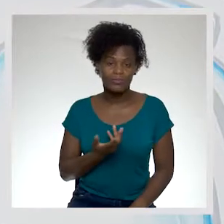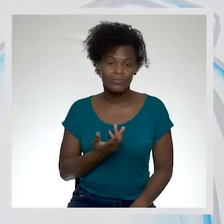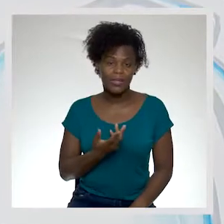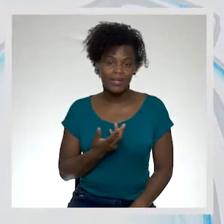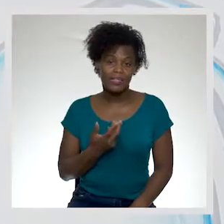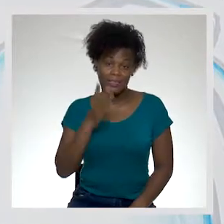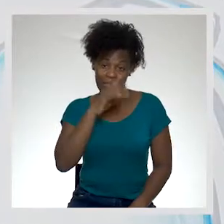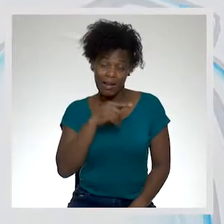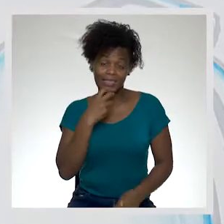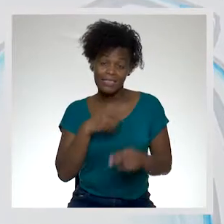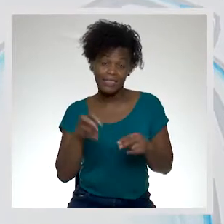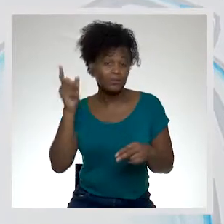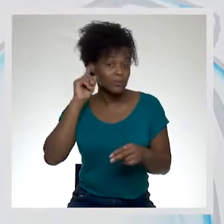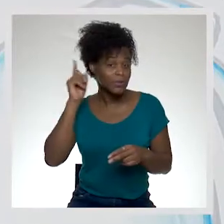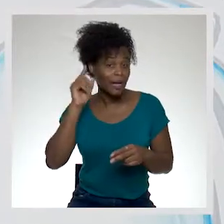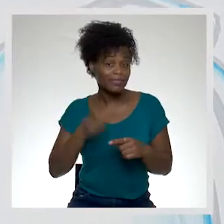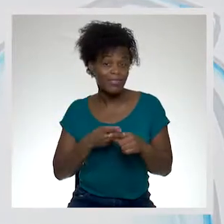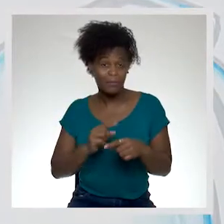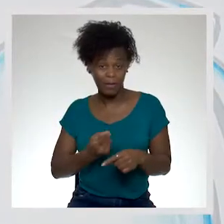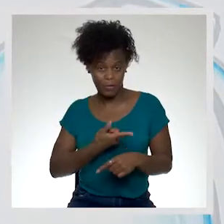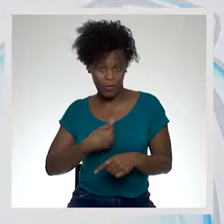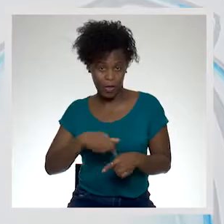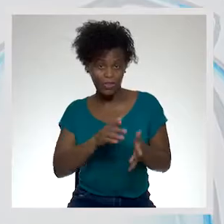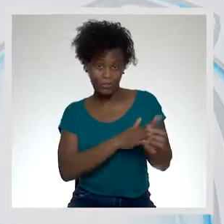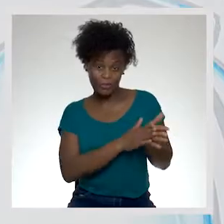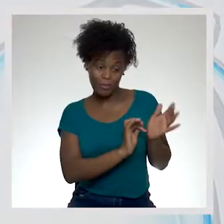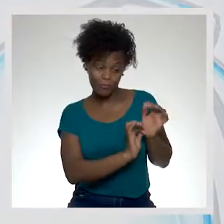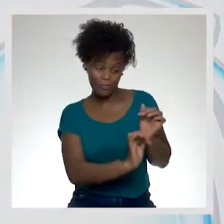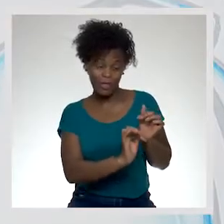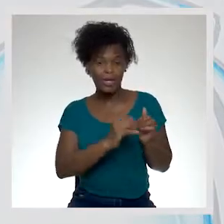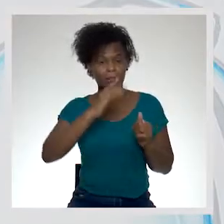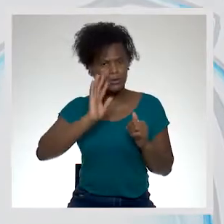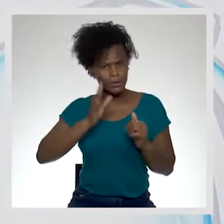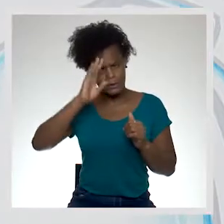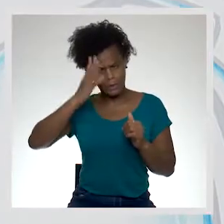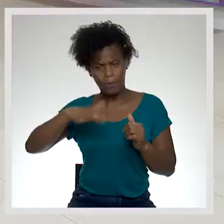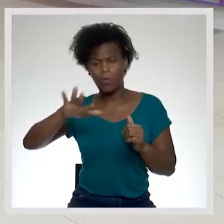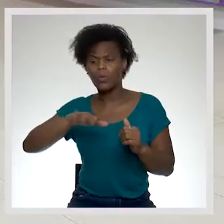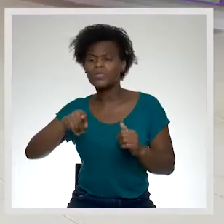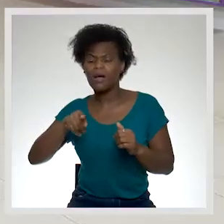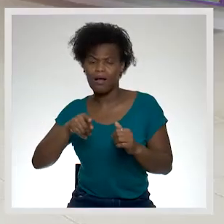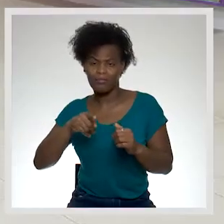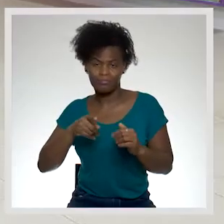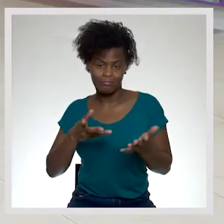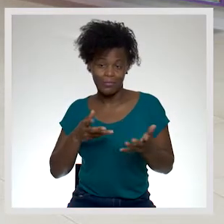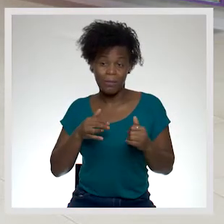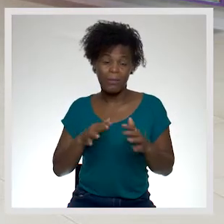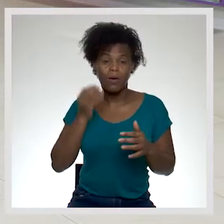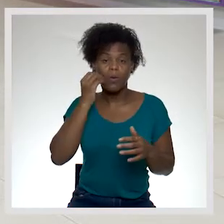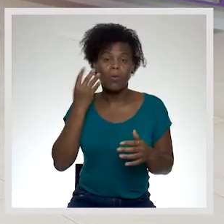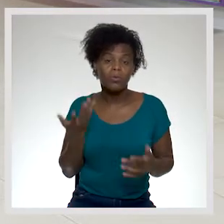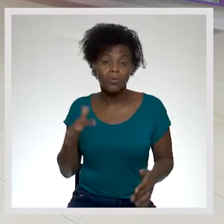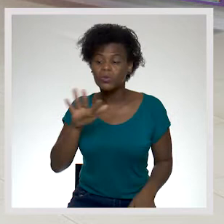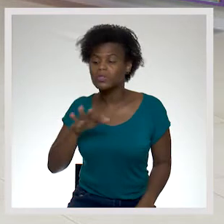Sendo importantes e interessantes para nós, para o nosso benefício, temos que saber utilizá-las. Mas utilizá-las